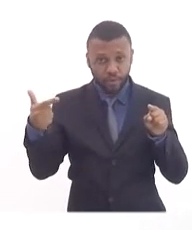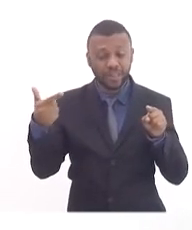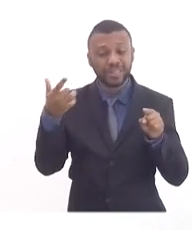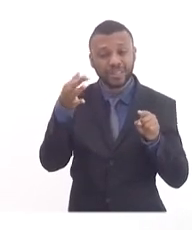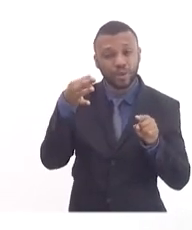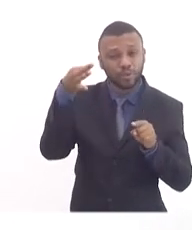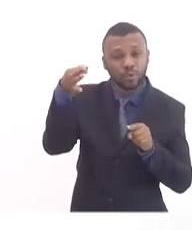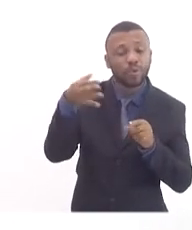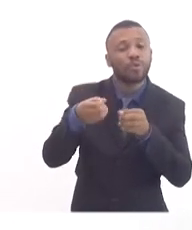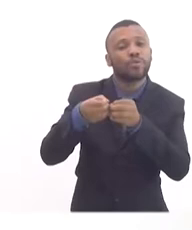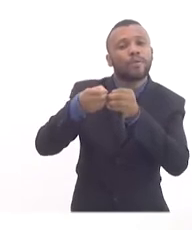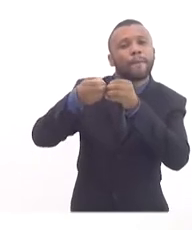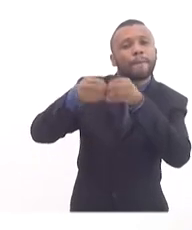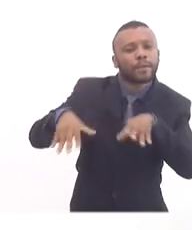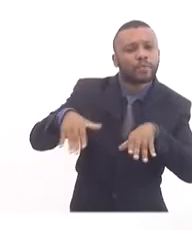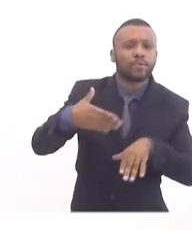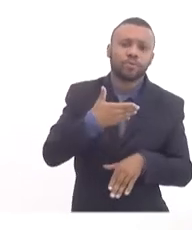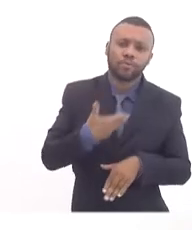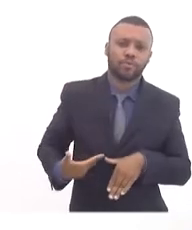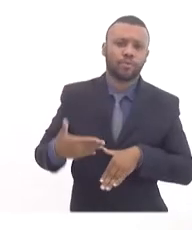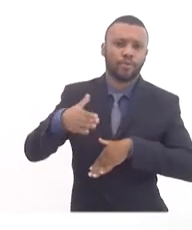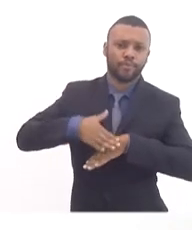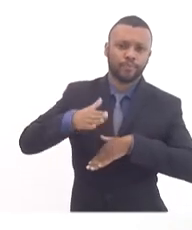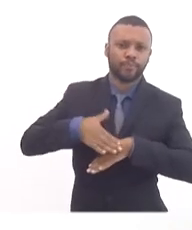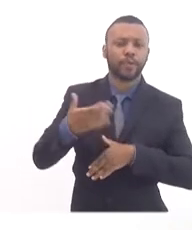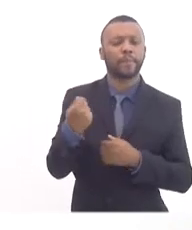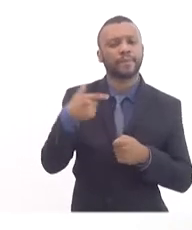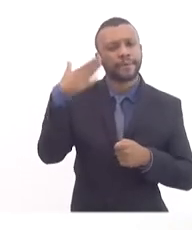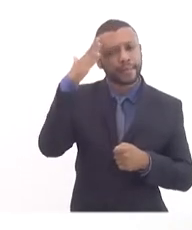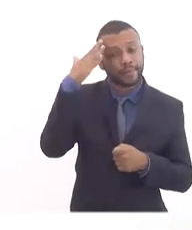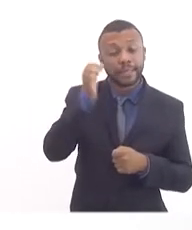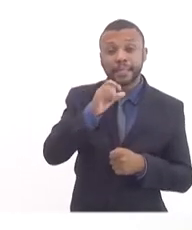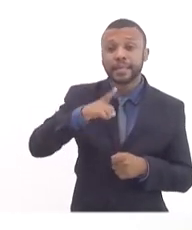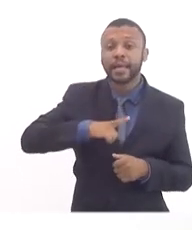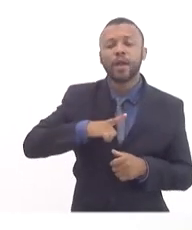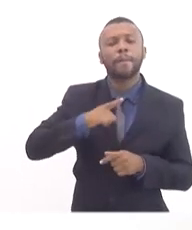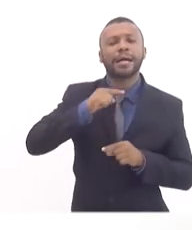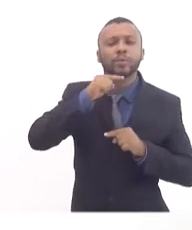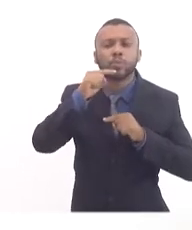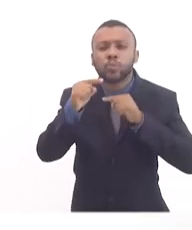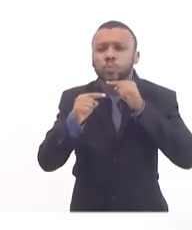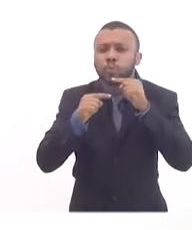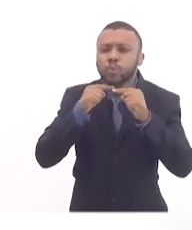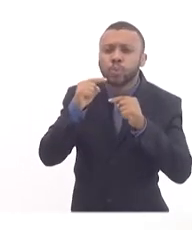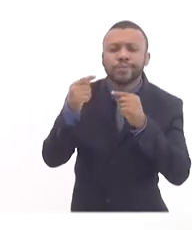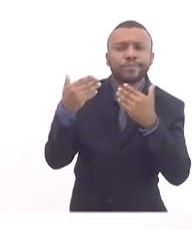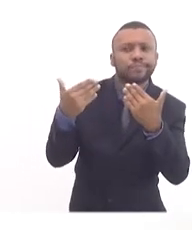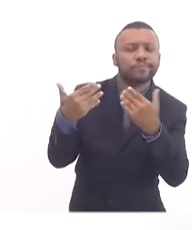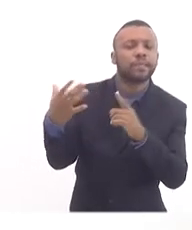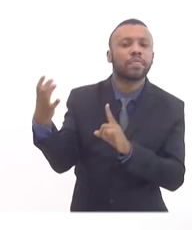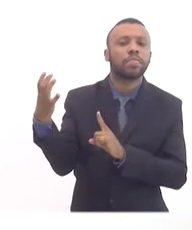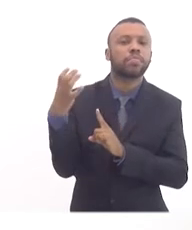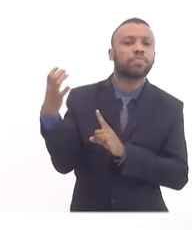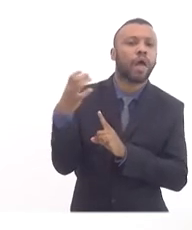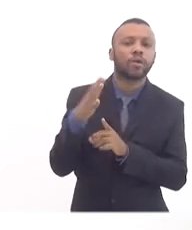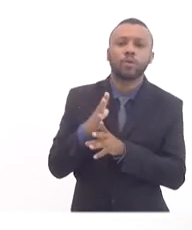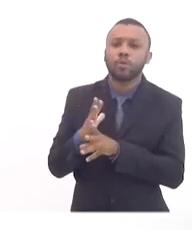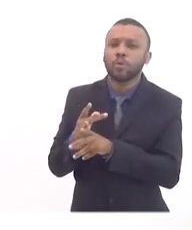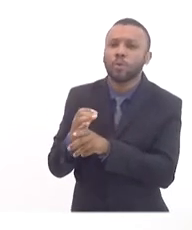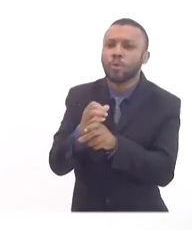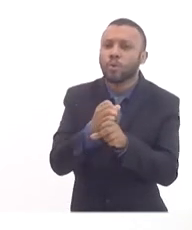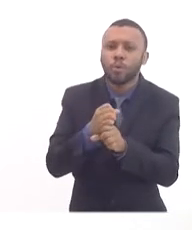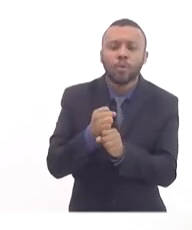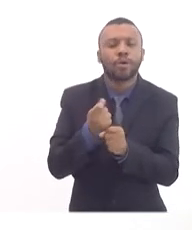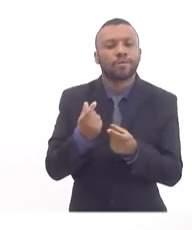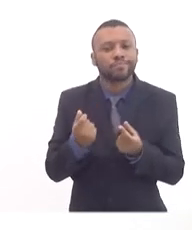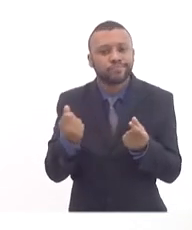né é eu queria saber se há uma estimativa desse Impacto orçamentário